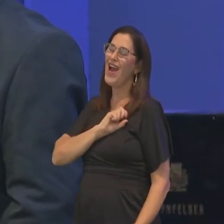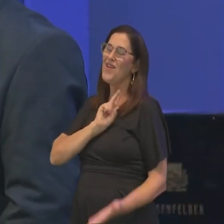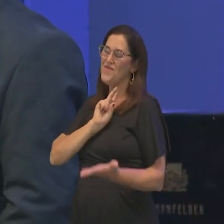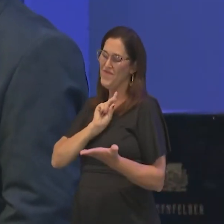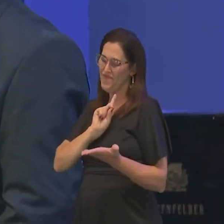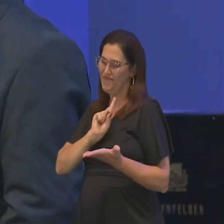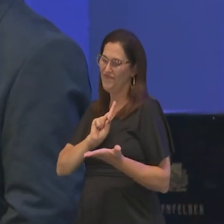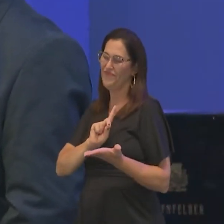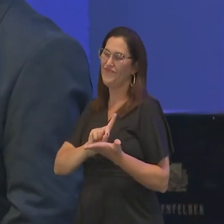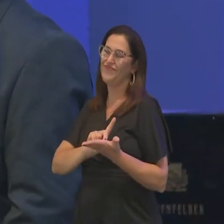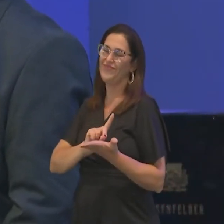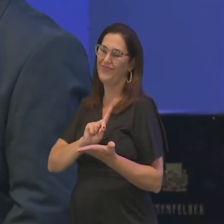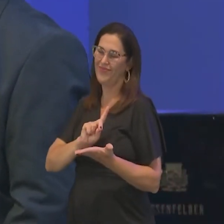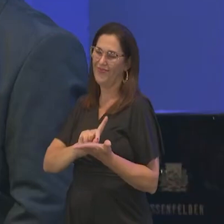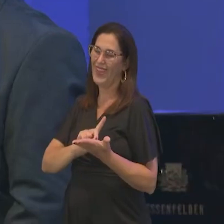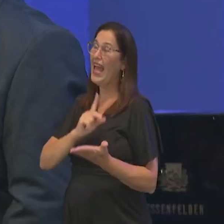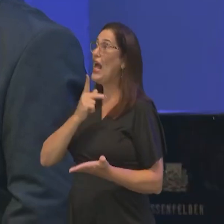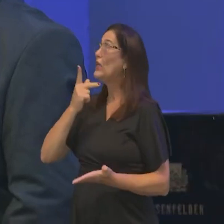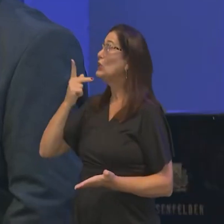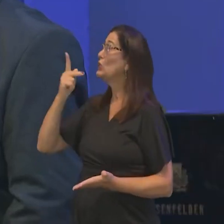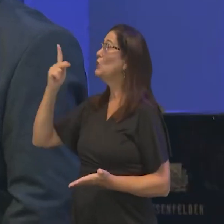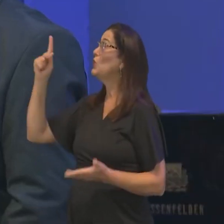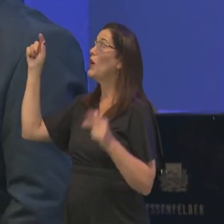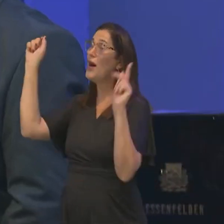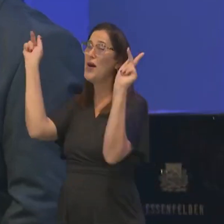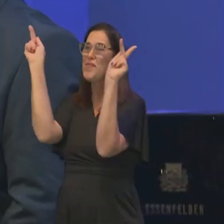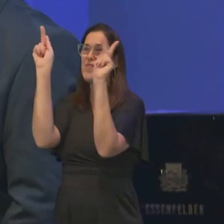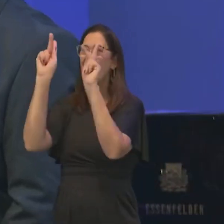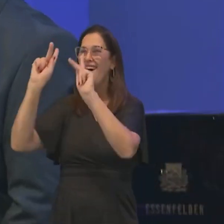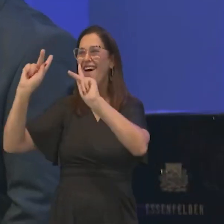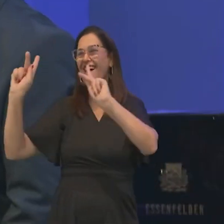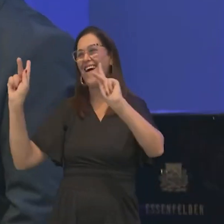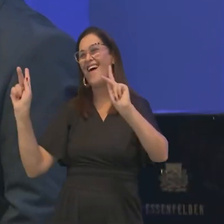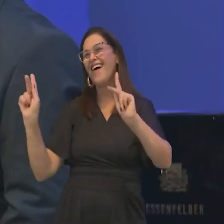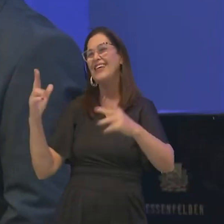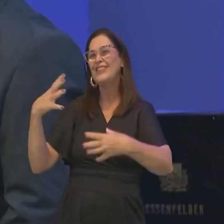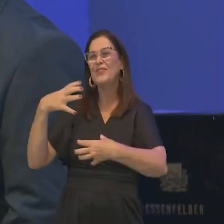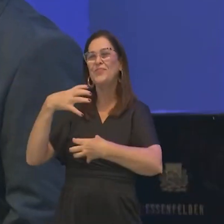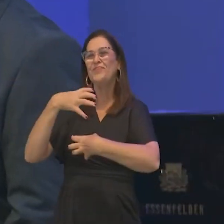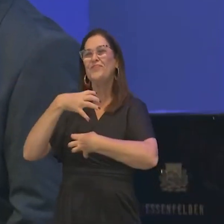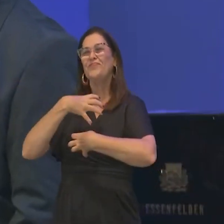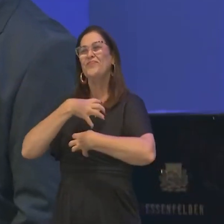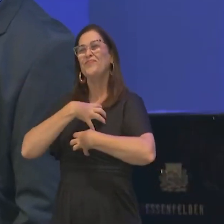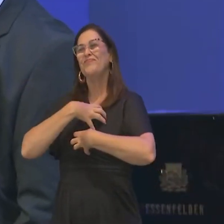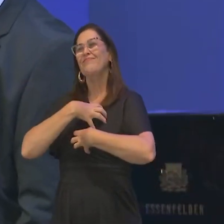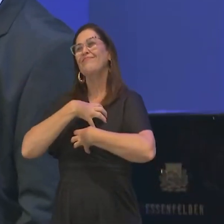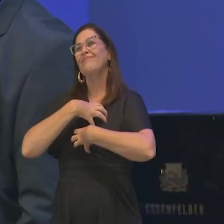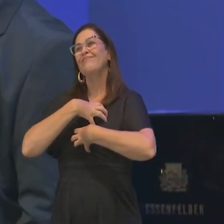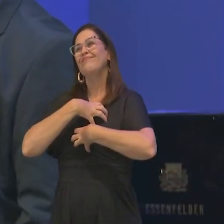amor é real, tua paz